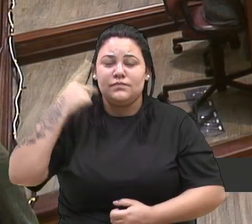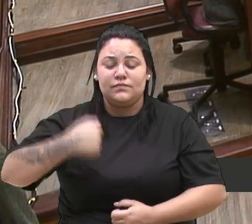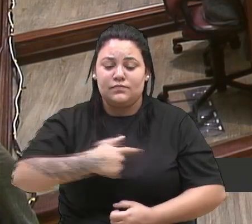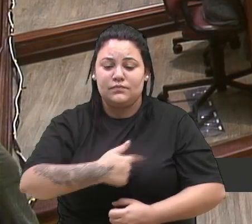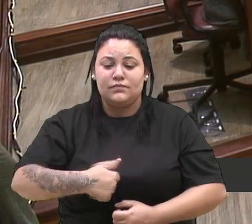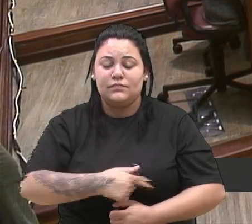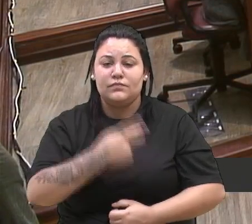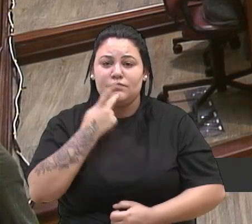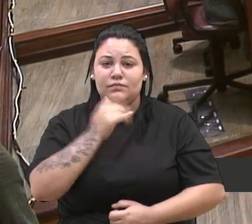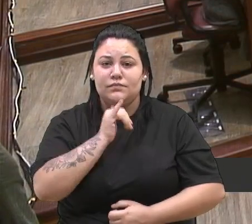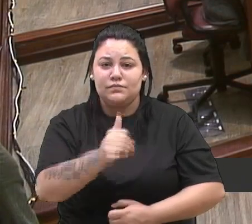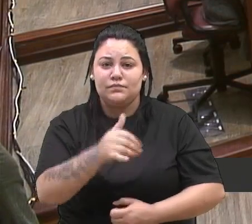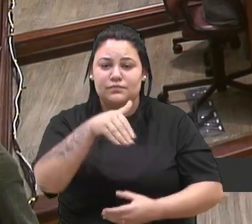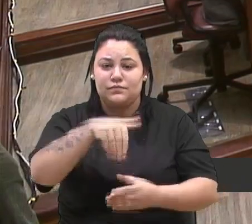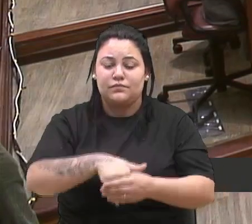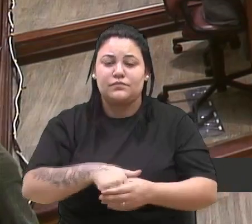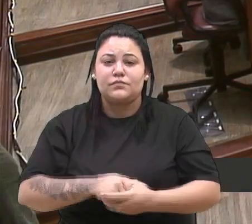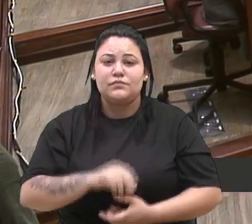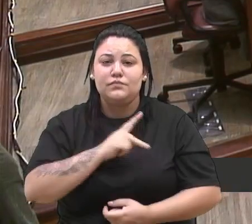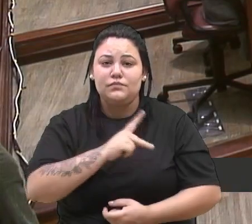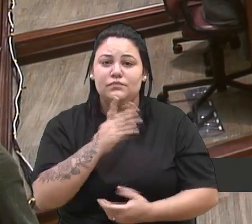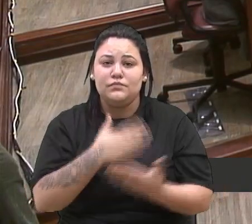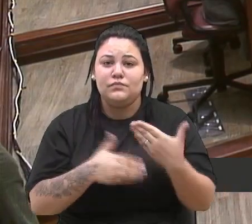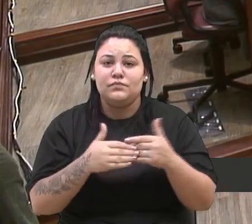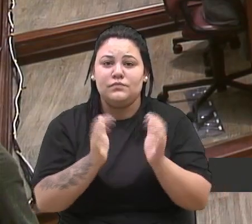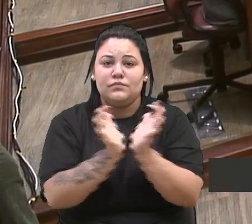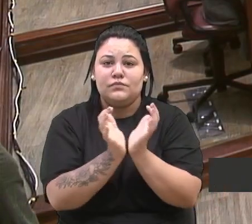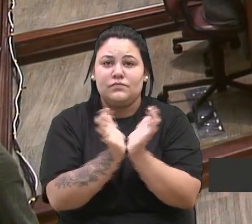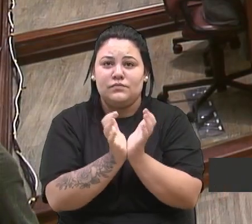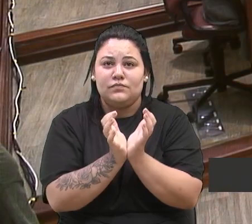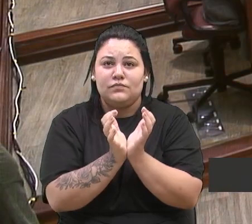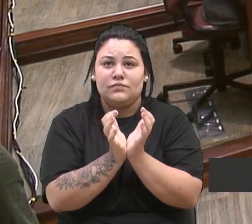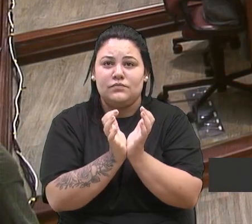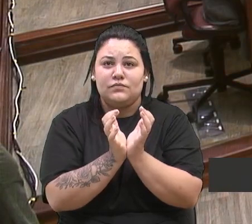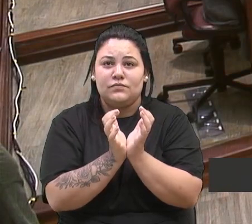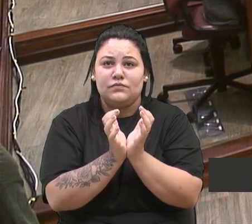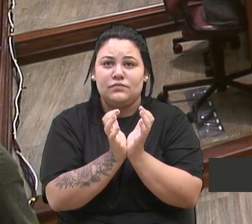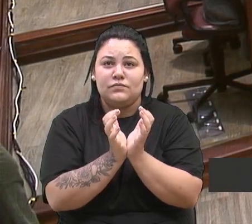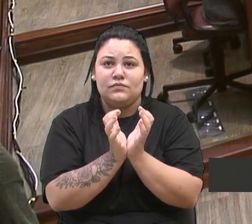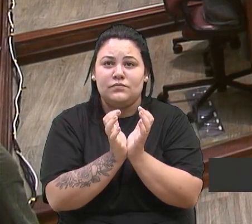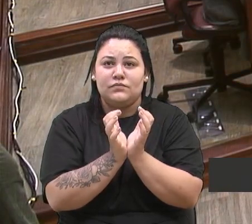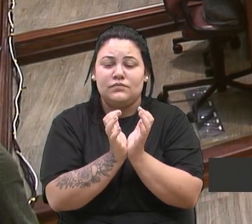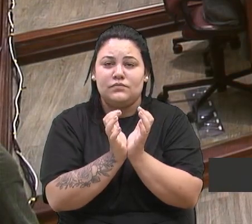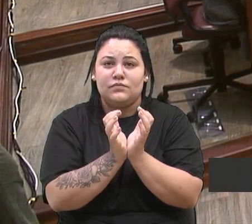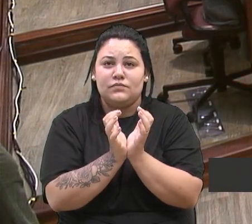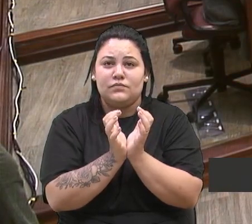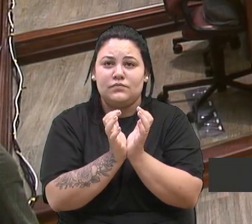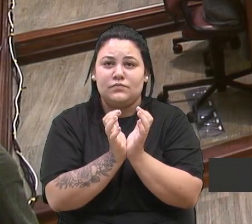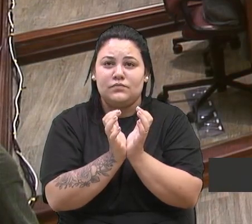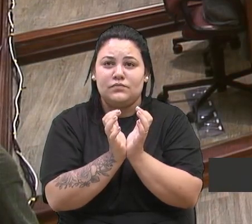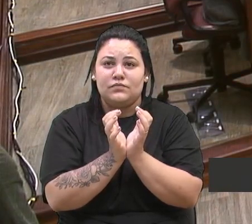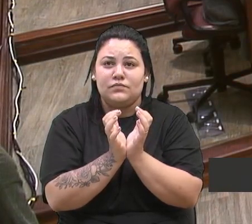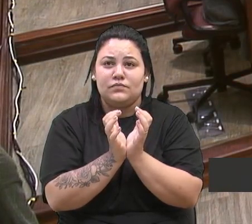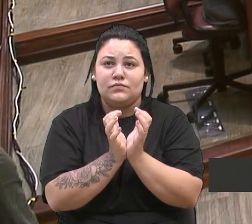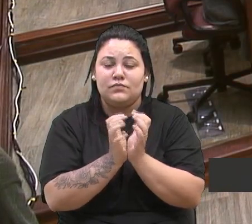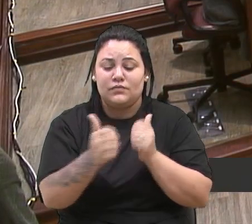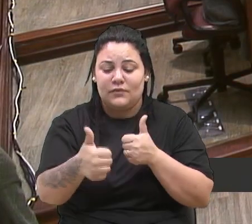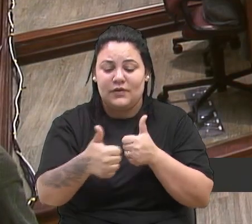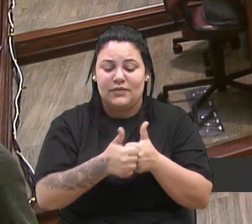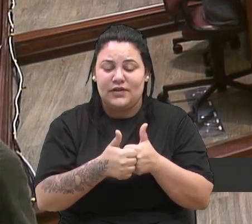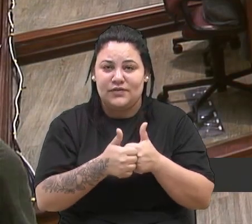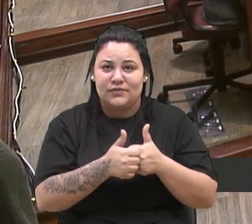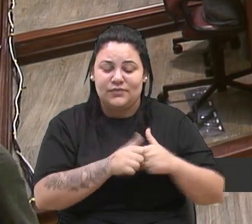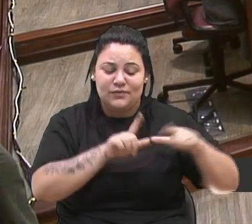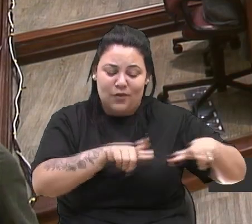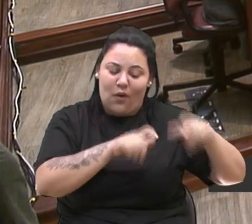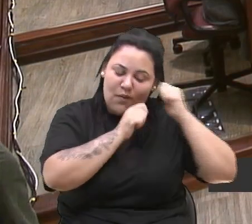Senhor presidente, caros colegas, para declarar o voto. Uma determinada vez, passando perto do quarto do meu filho,